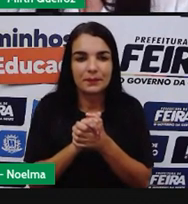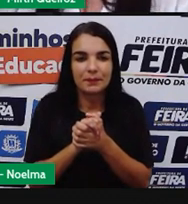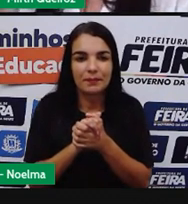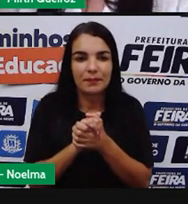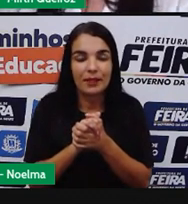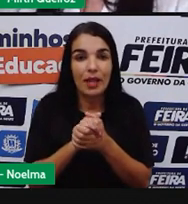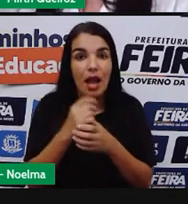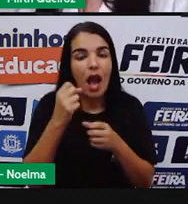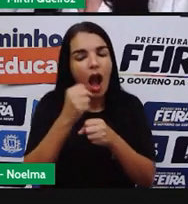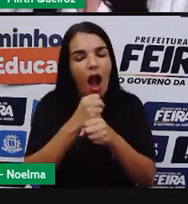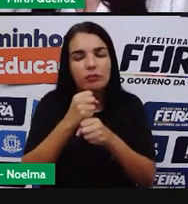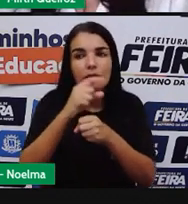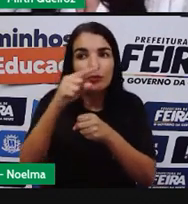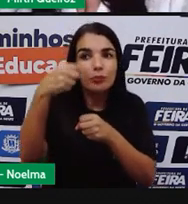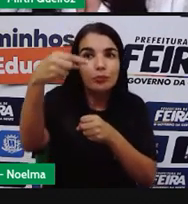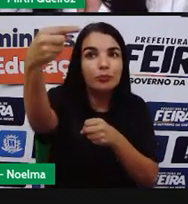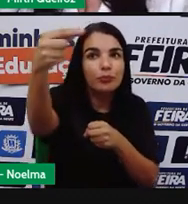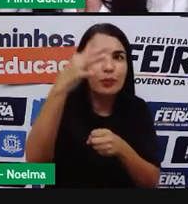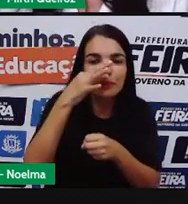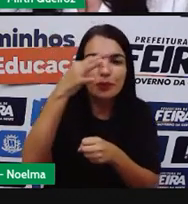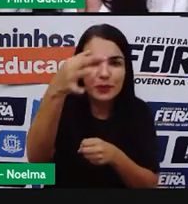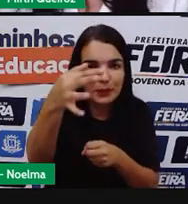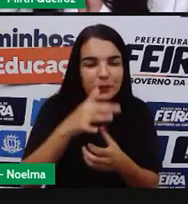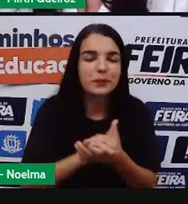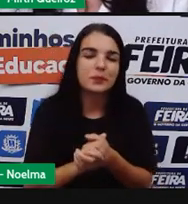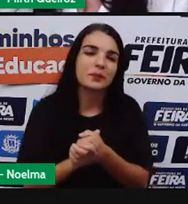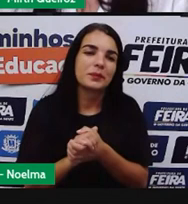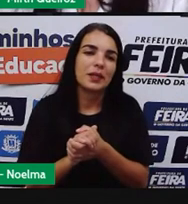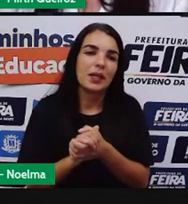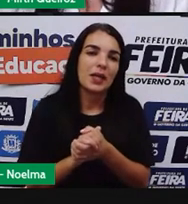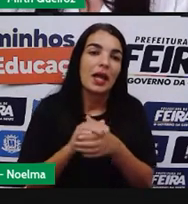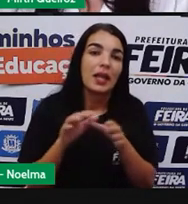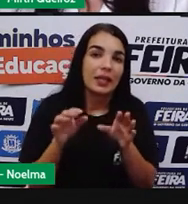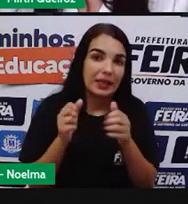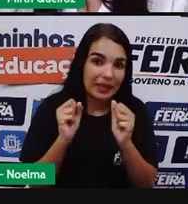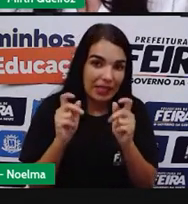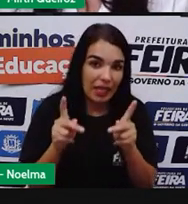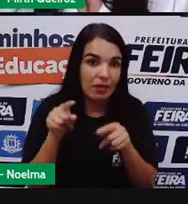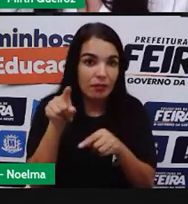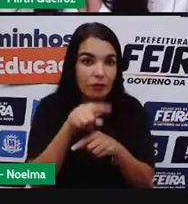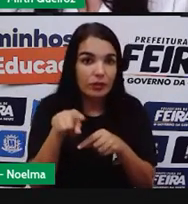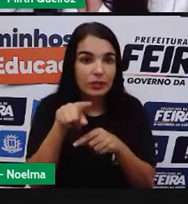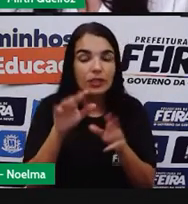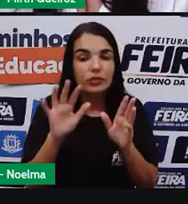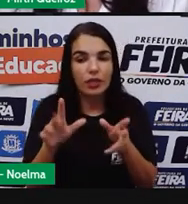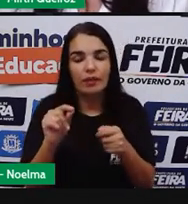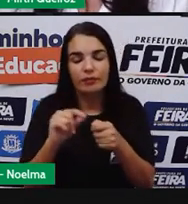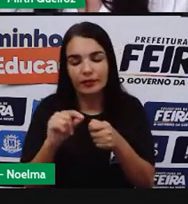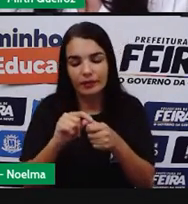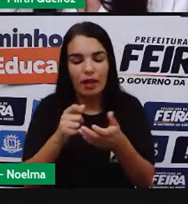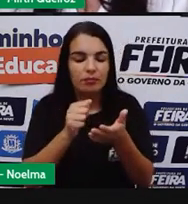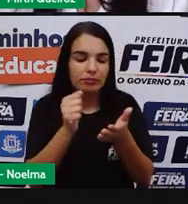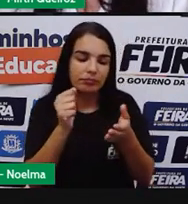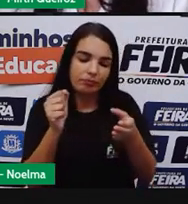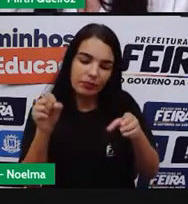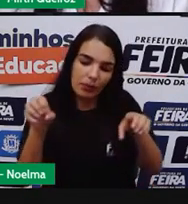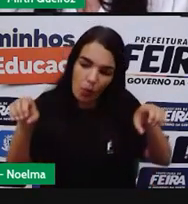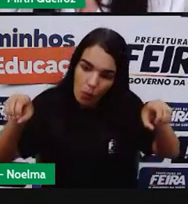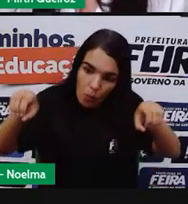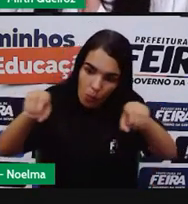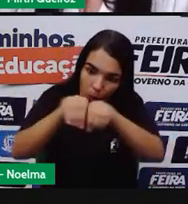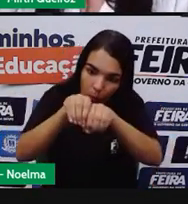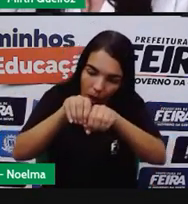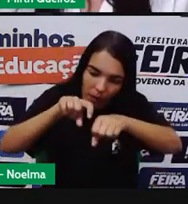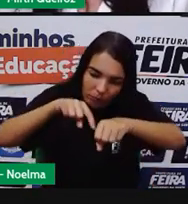certo? Alguns anos mais à frente, tá bem? E aí, vocês terão formado aí a sua cápsula do